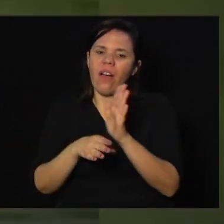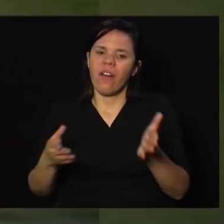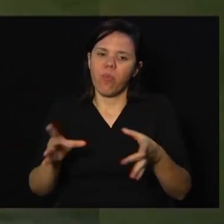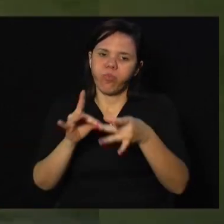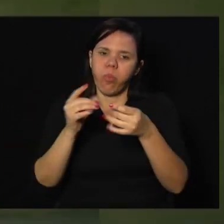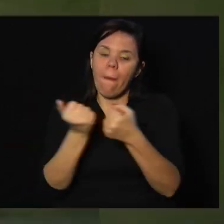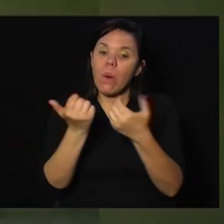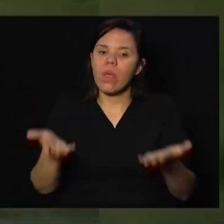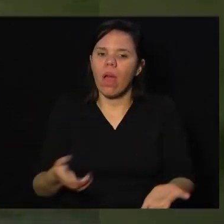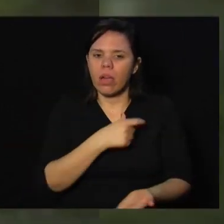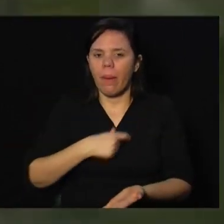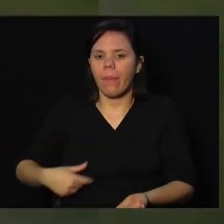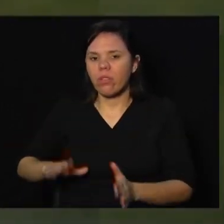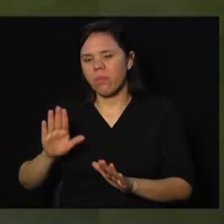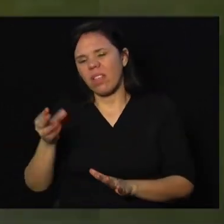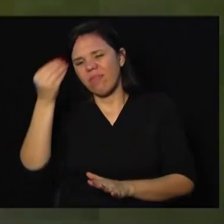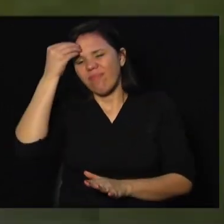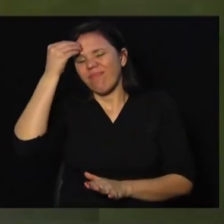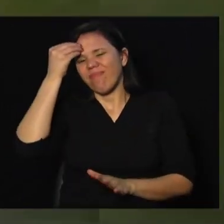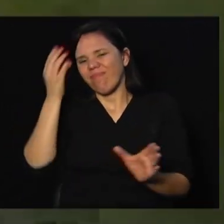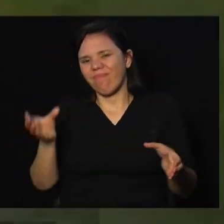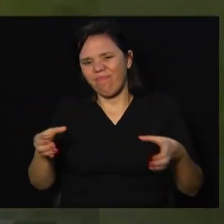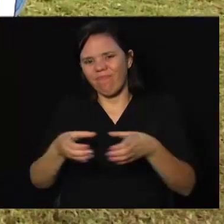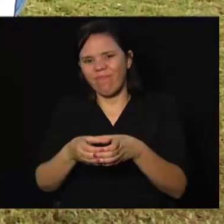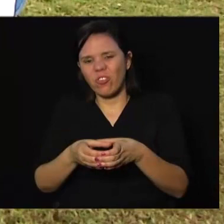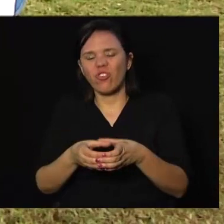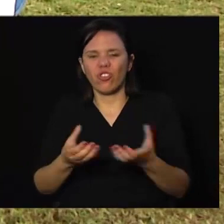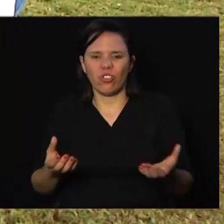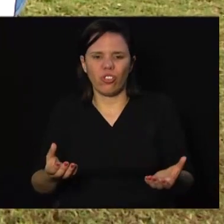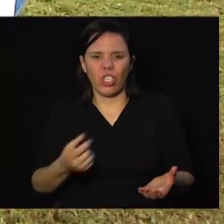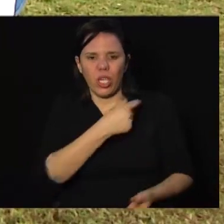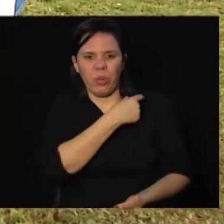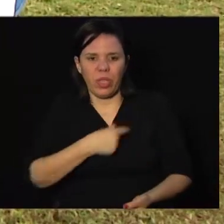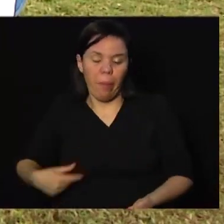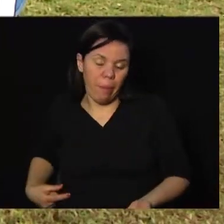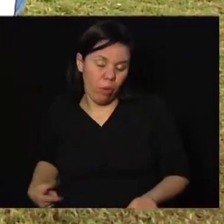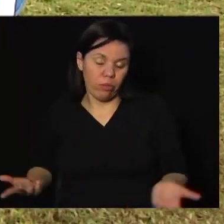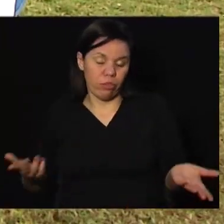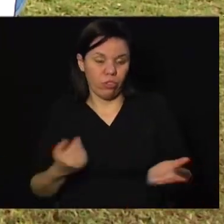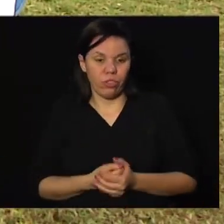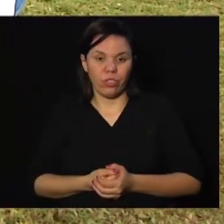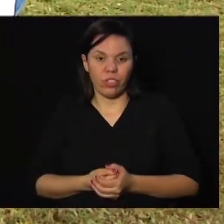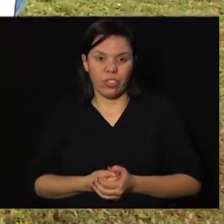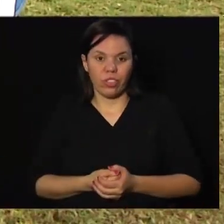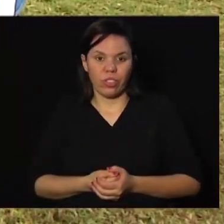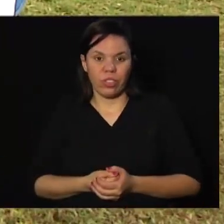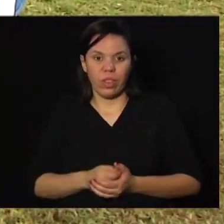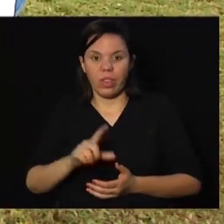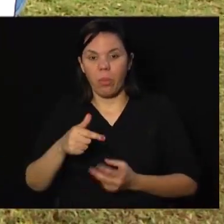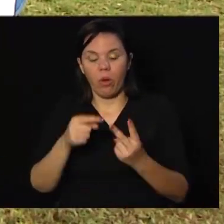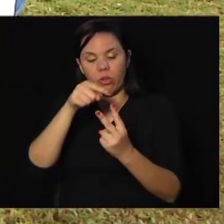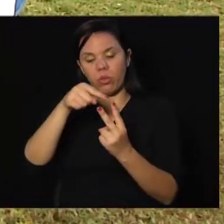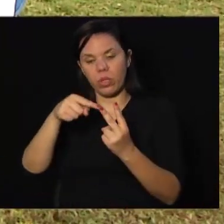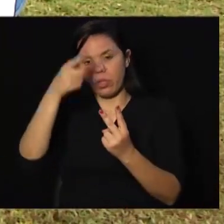que isso aí marcou muito o time da Ponte, né? Desses jogos aí saíram eu, Carlos e o